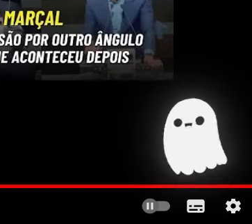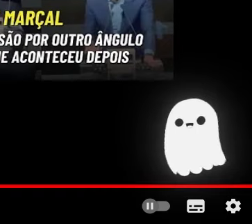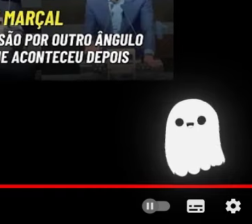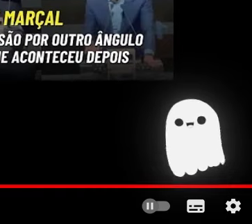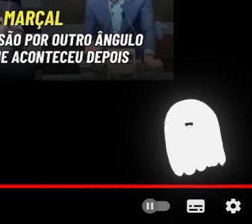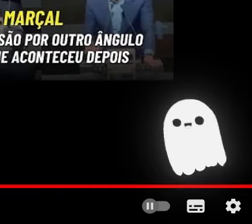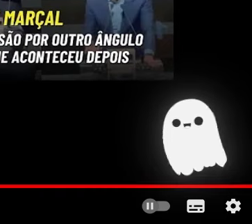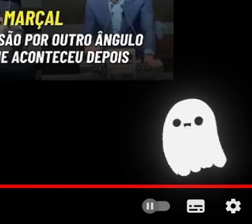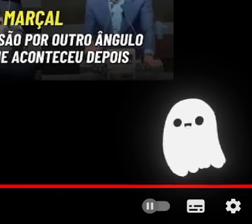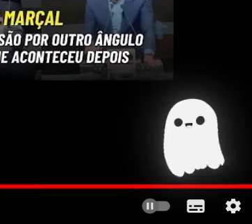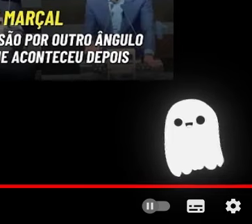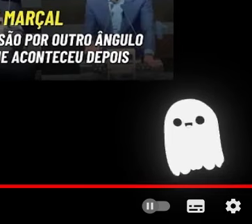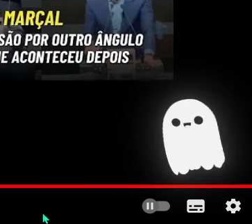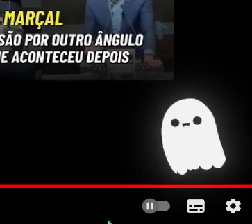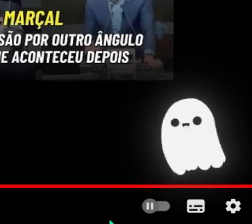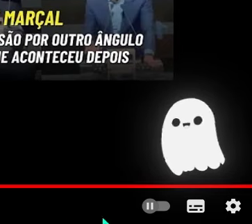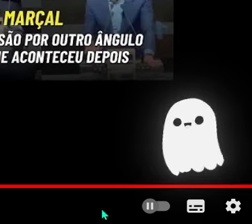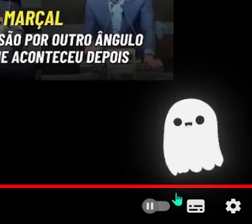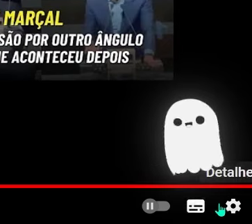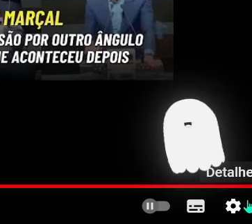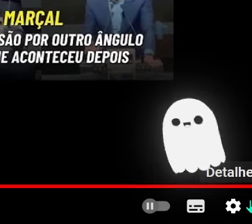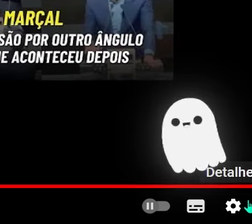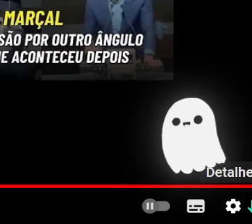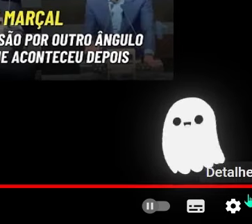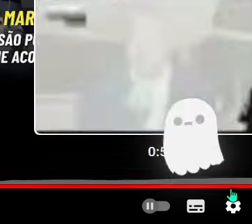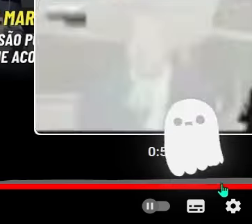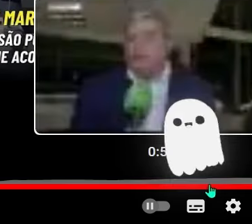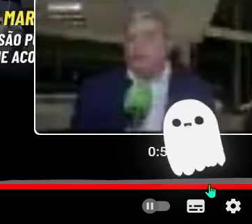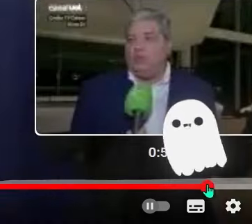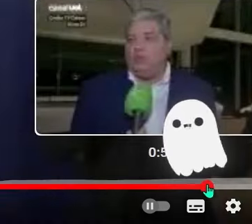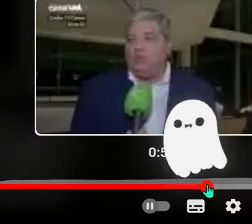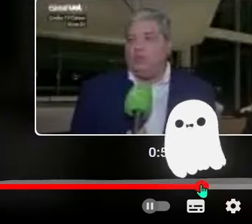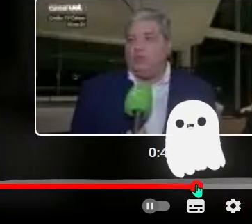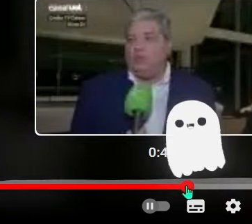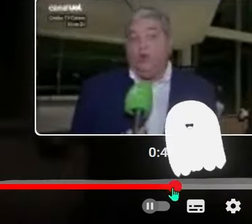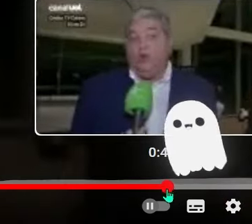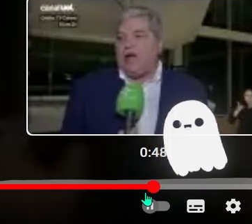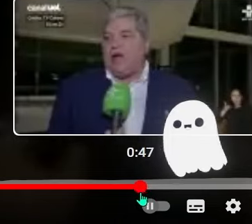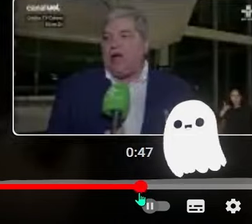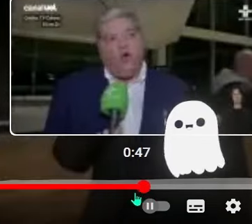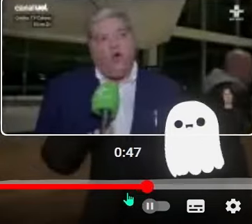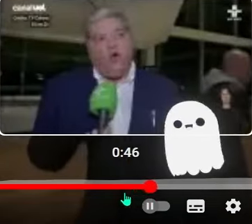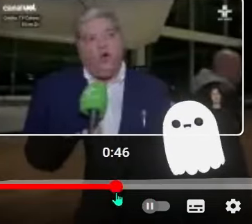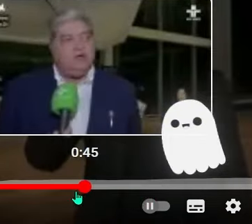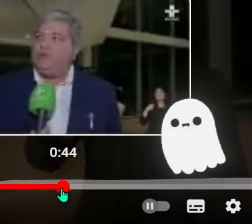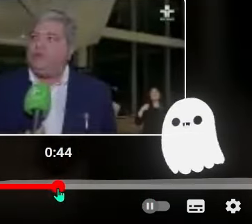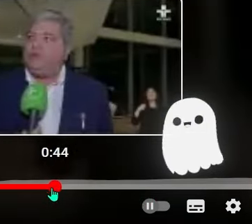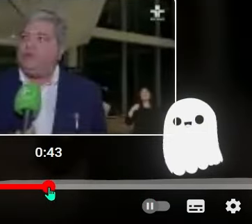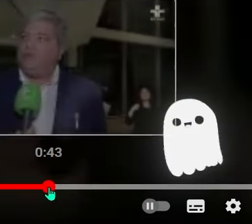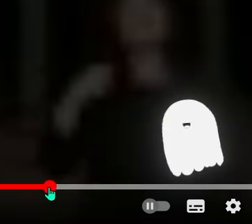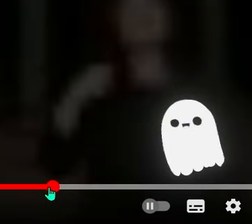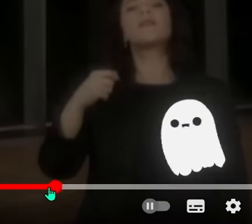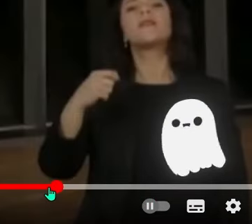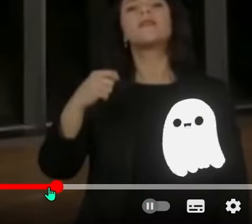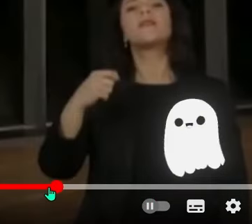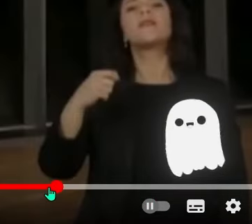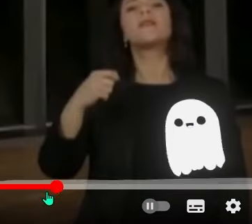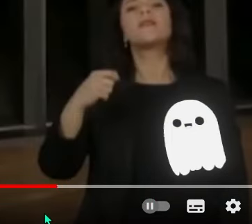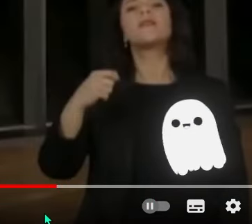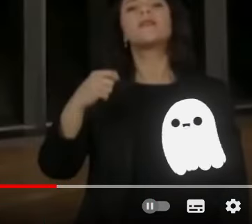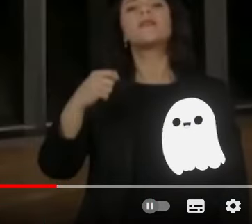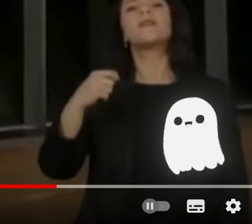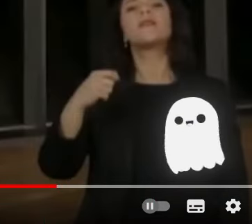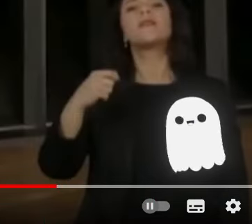Cara, esse claro que não é muito forte, mano. Ele é muito forte porque ele vem ele vem do âmago